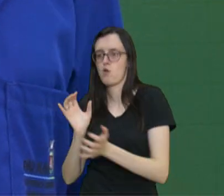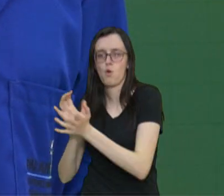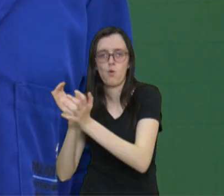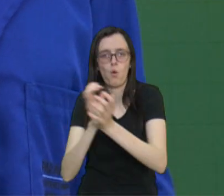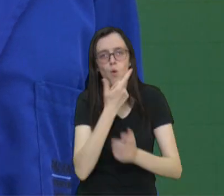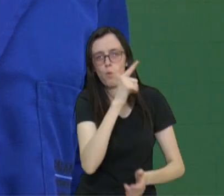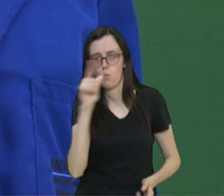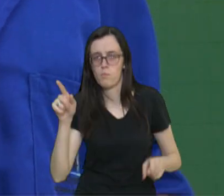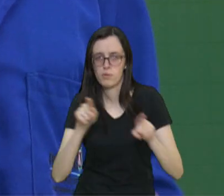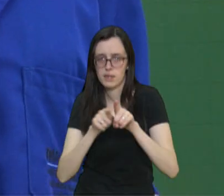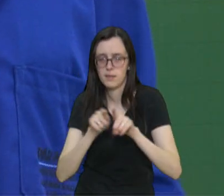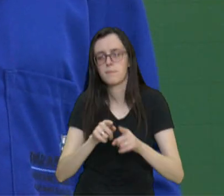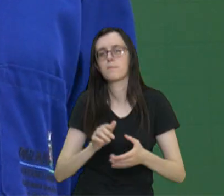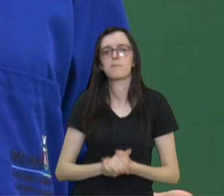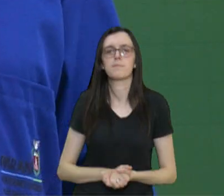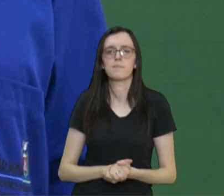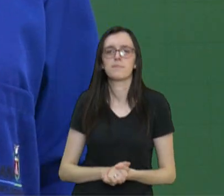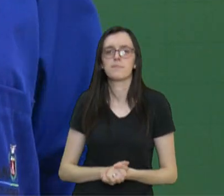outros.